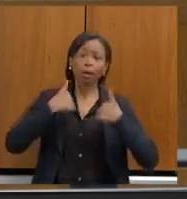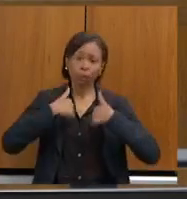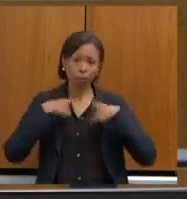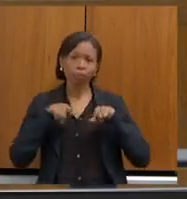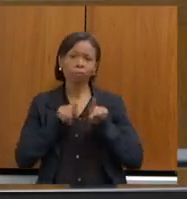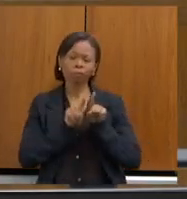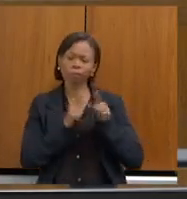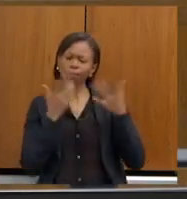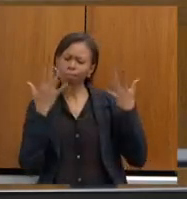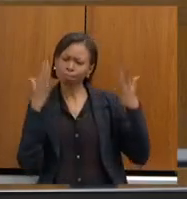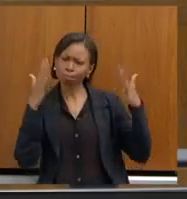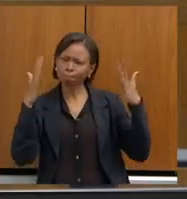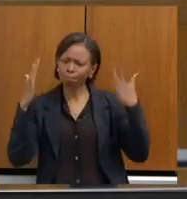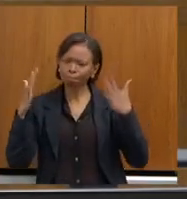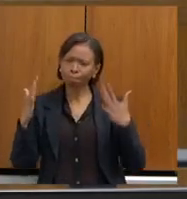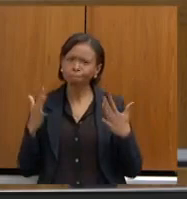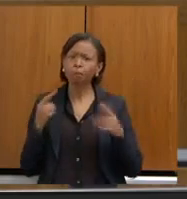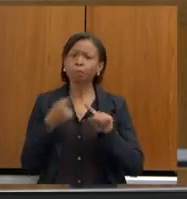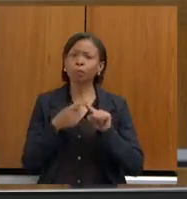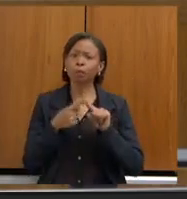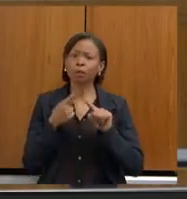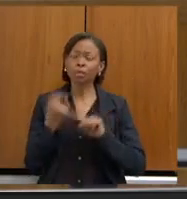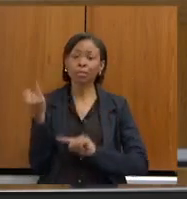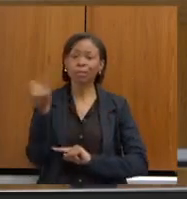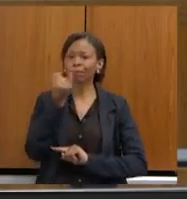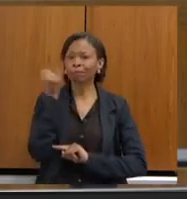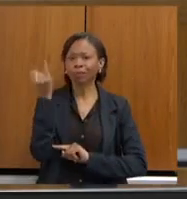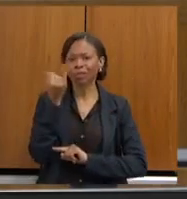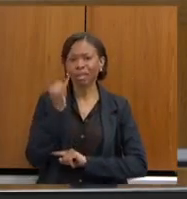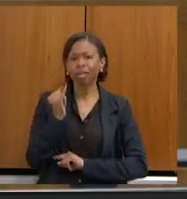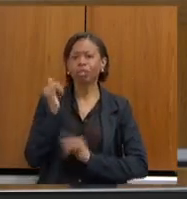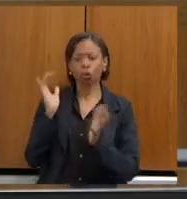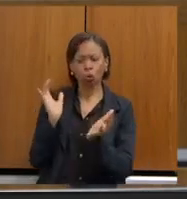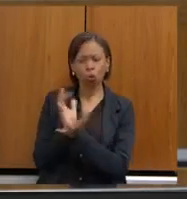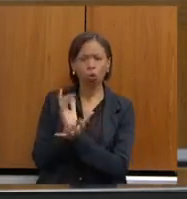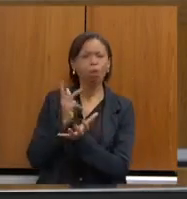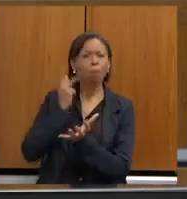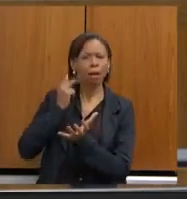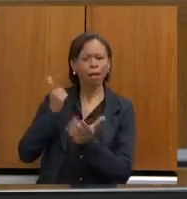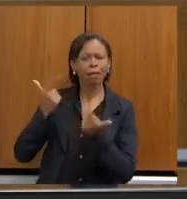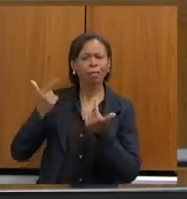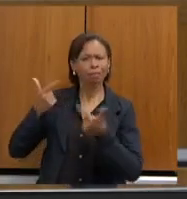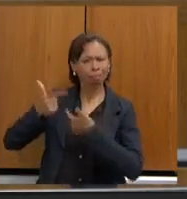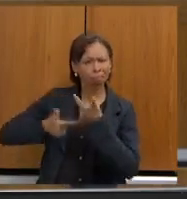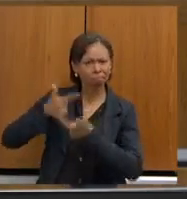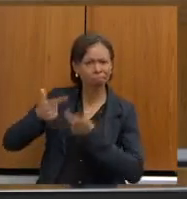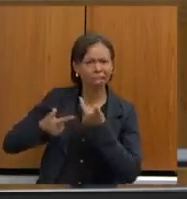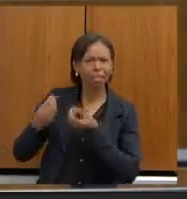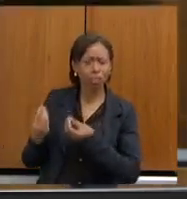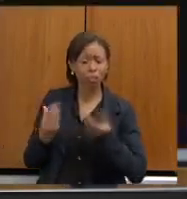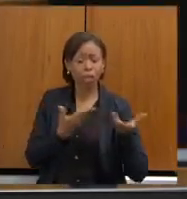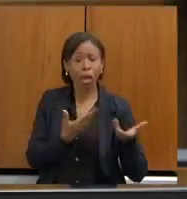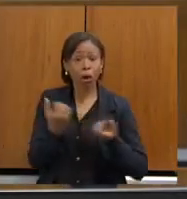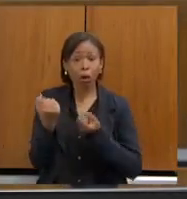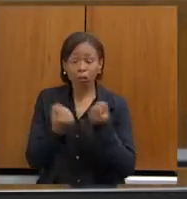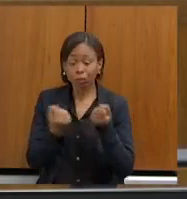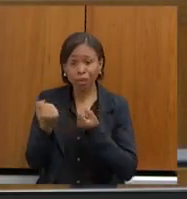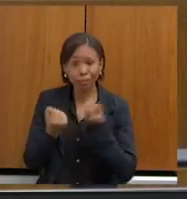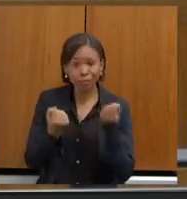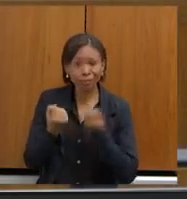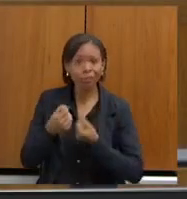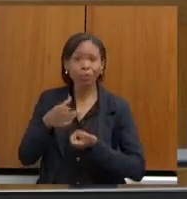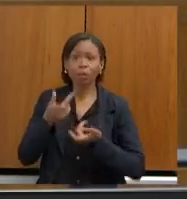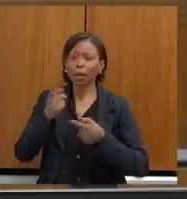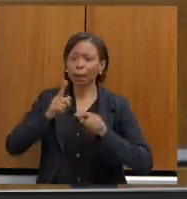imagens da importância que tem o trabalho para aumentar entregar uma viatura um armamento e temos mais